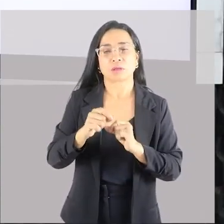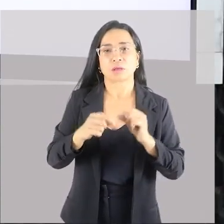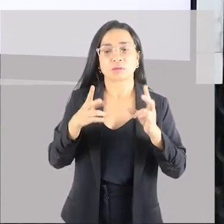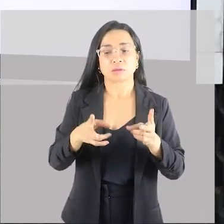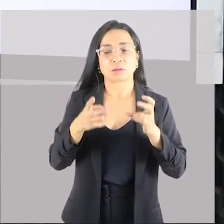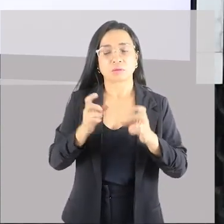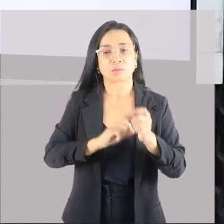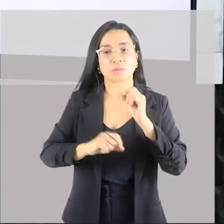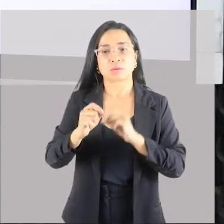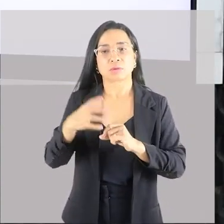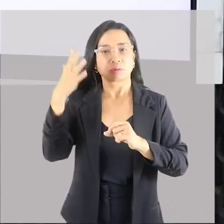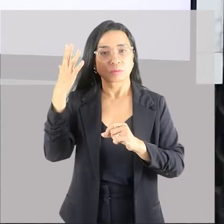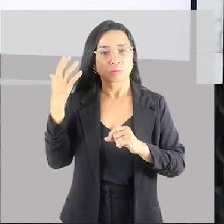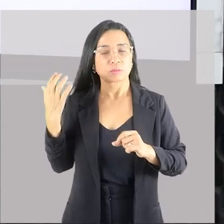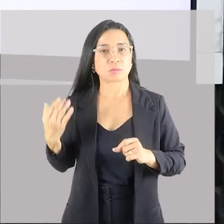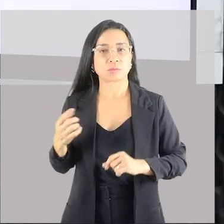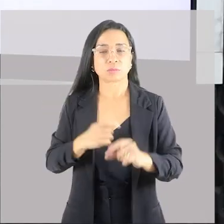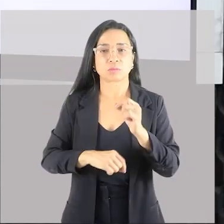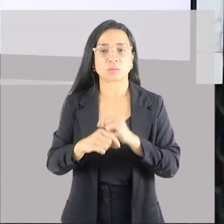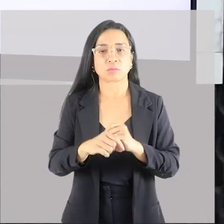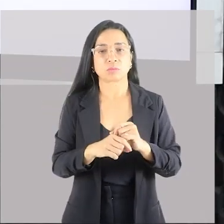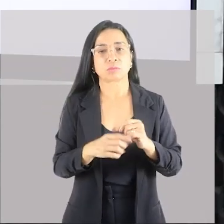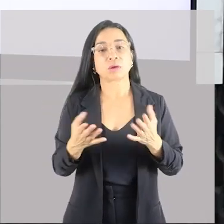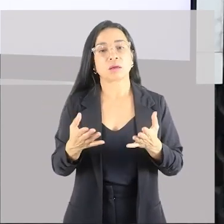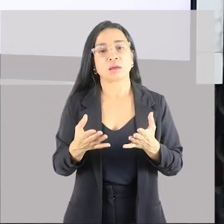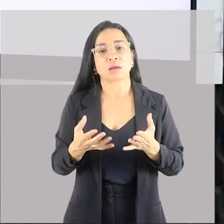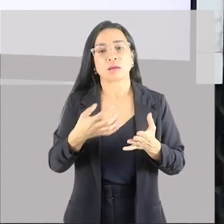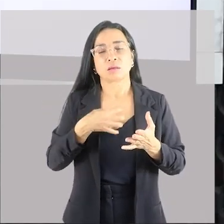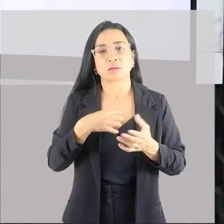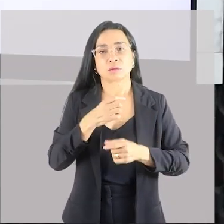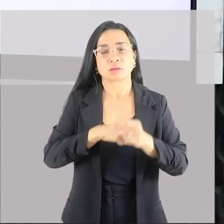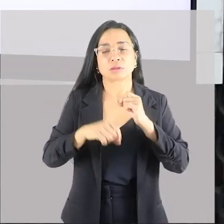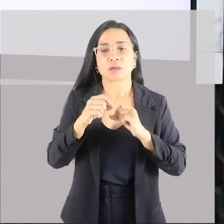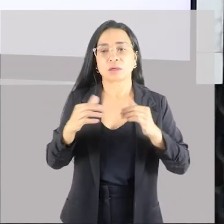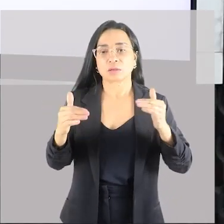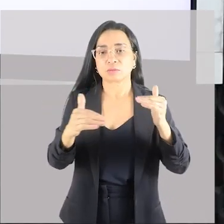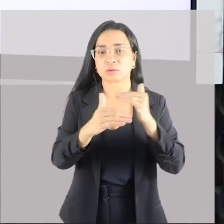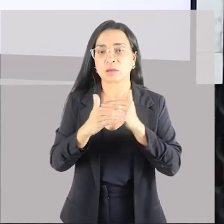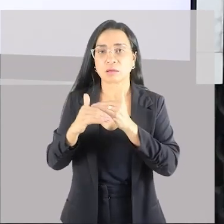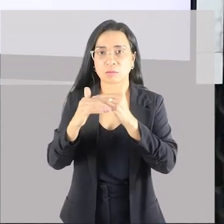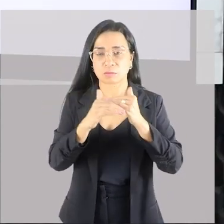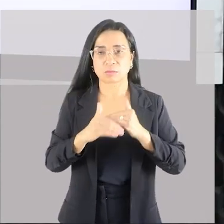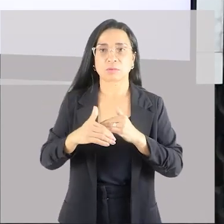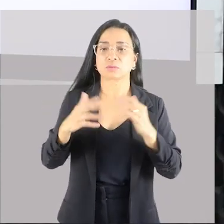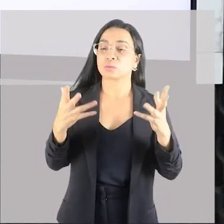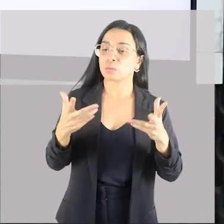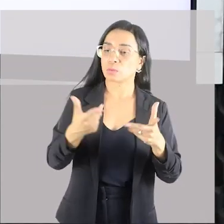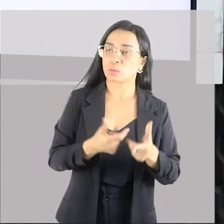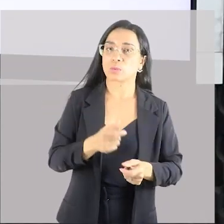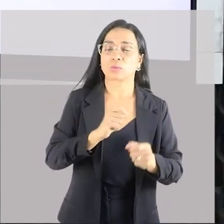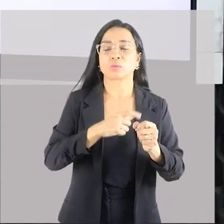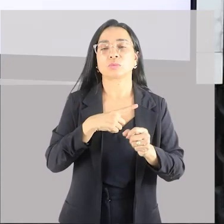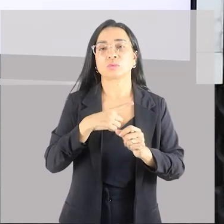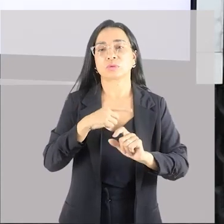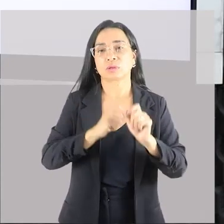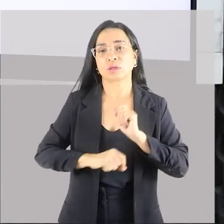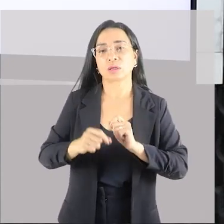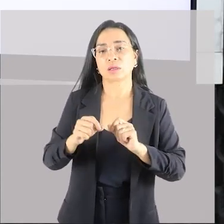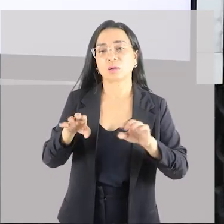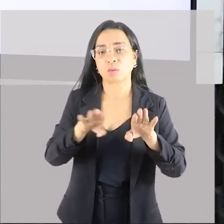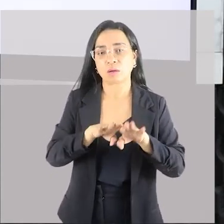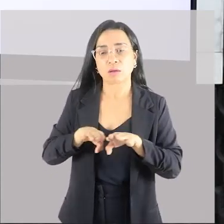concepção rousseauiana, certo? Estado de igualdade, de que todos podem, de que todos têm a mesma condição e de que não perdem a